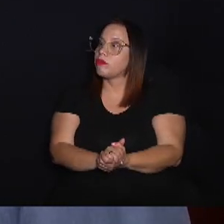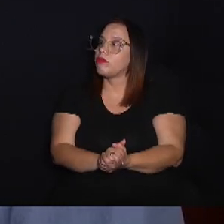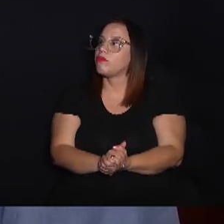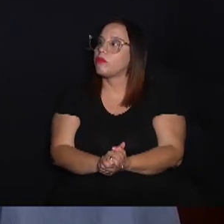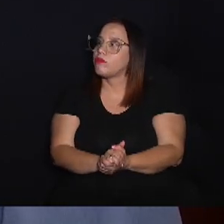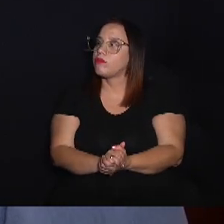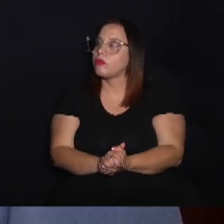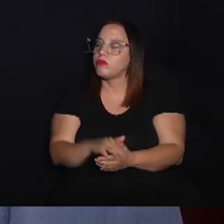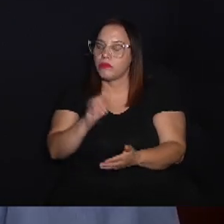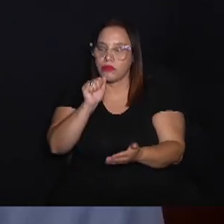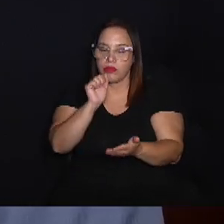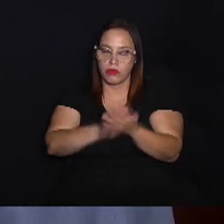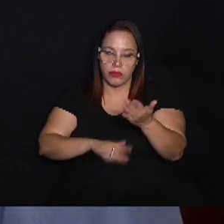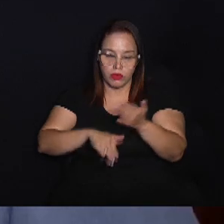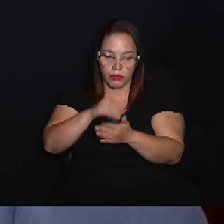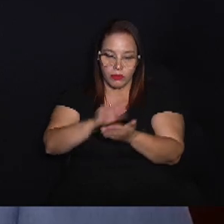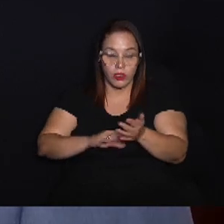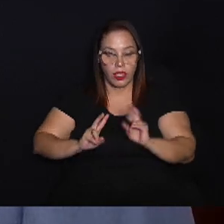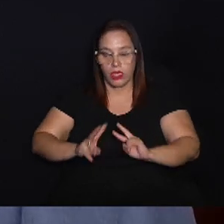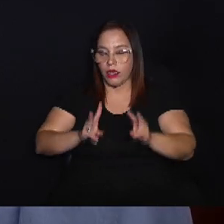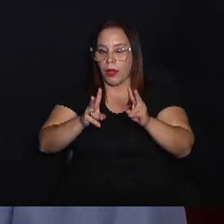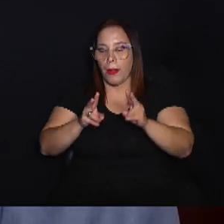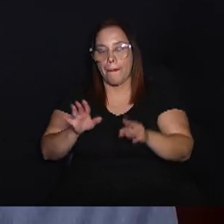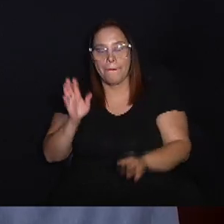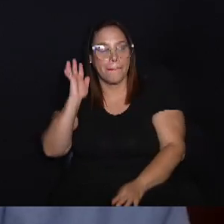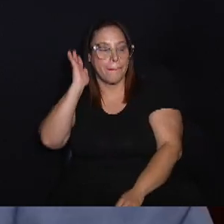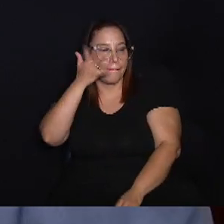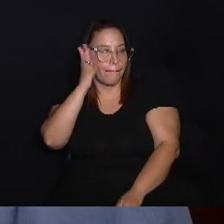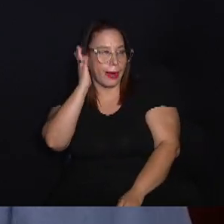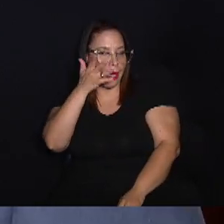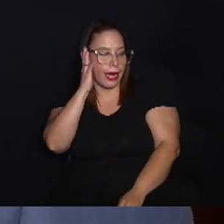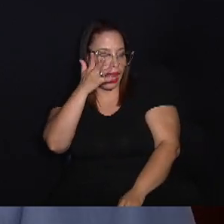a atividade de literatura sempre é palestras,